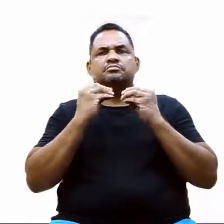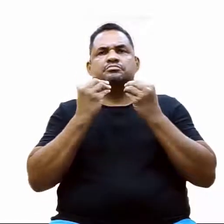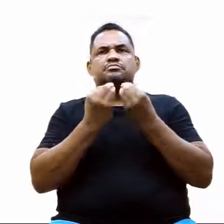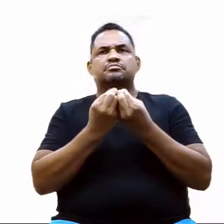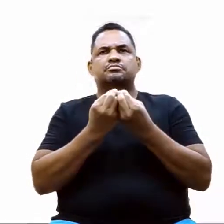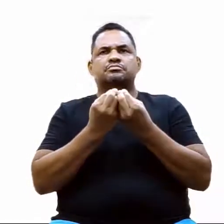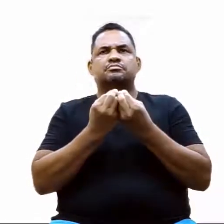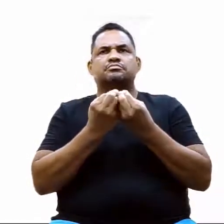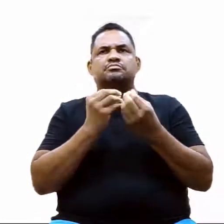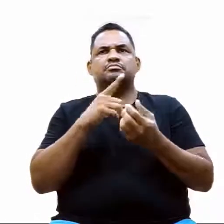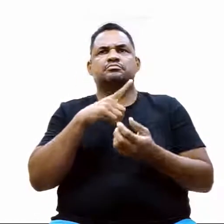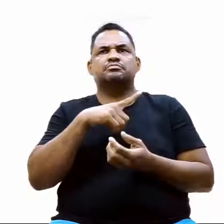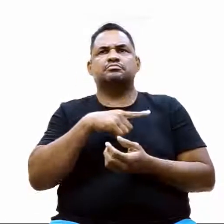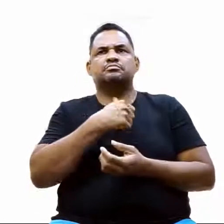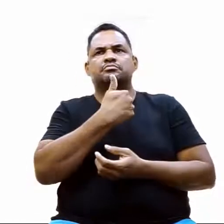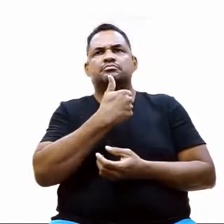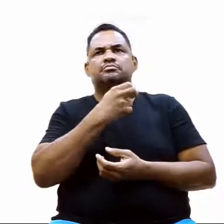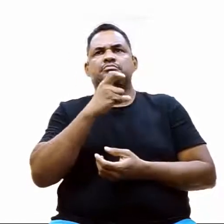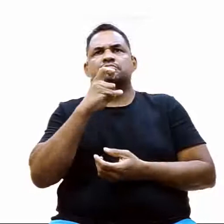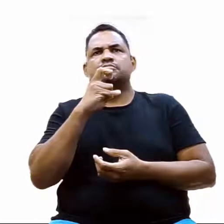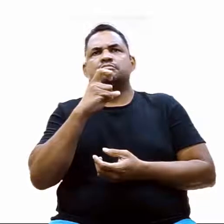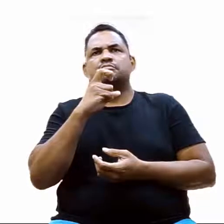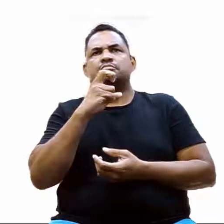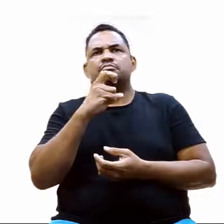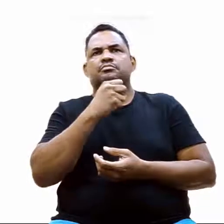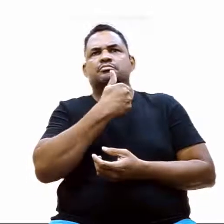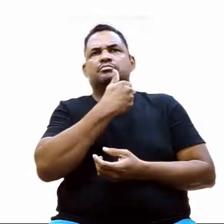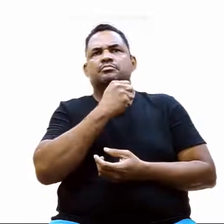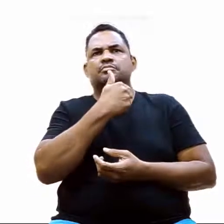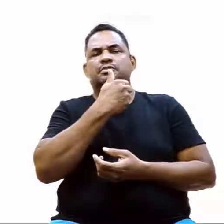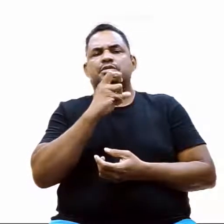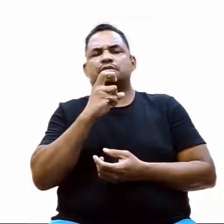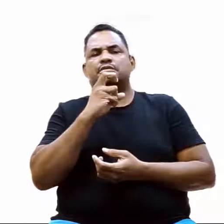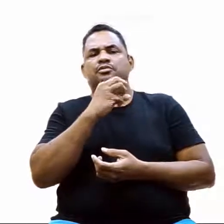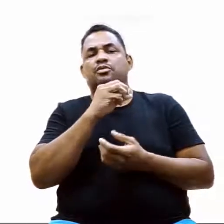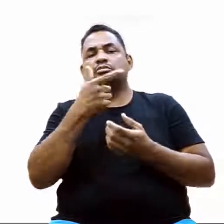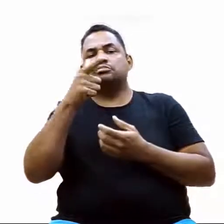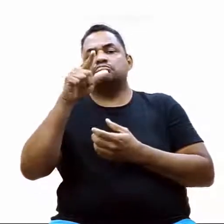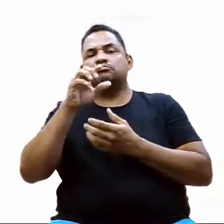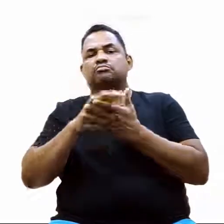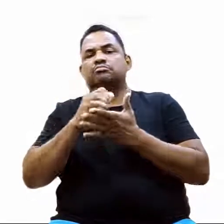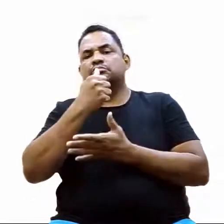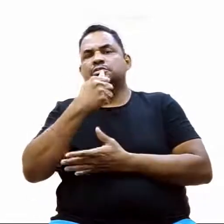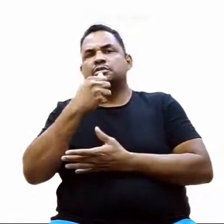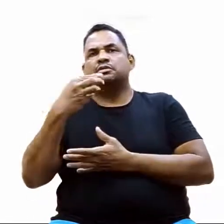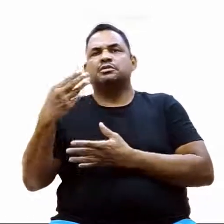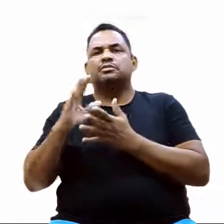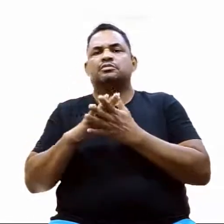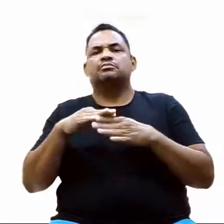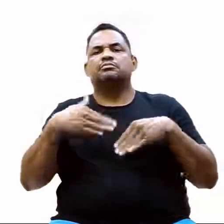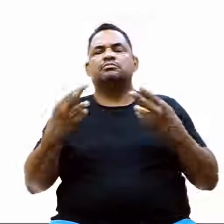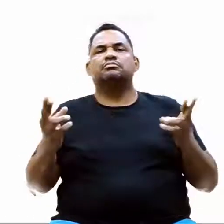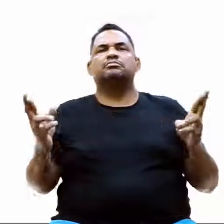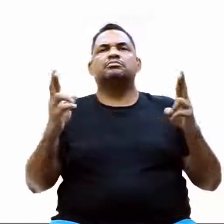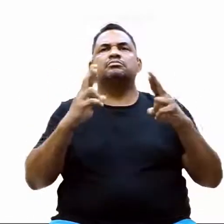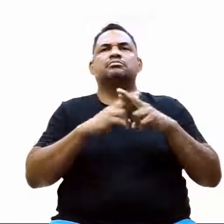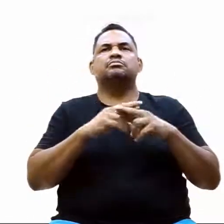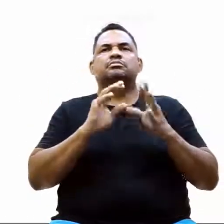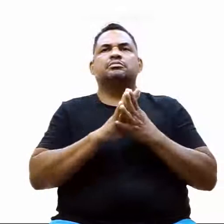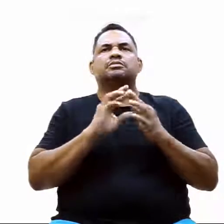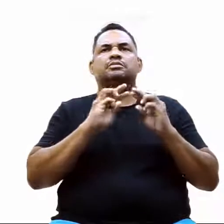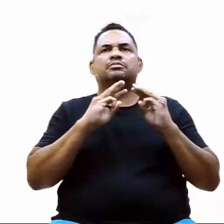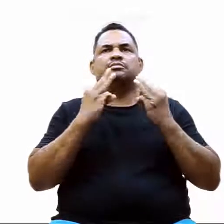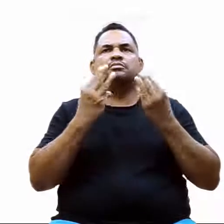tem uma de 15 gramas, outra de 13. Quando reagiram, conhecemos a massa de uma, que é